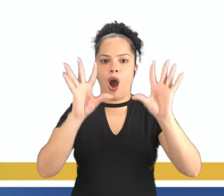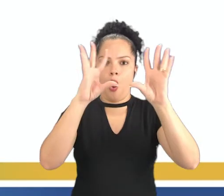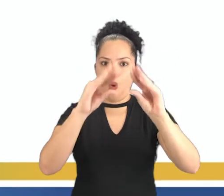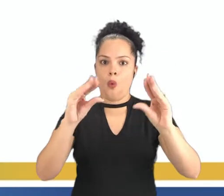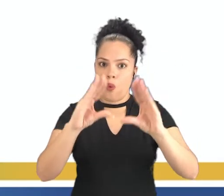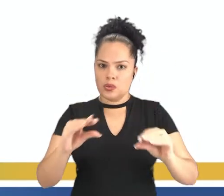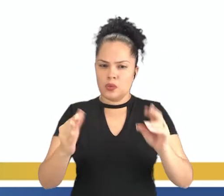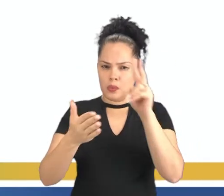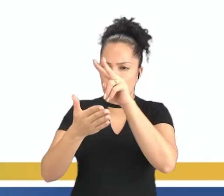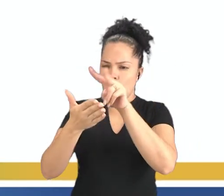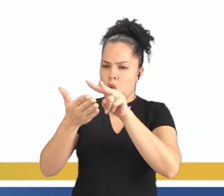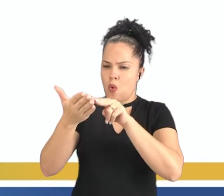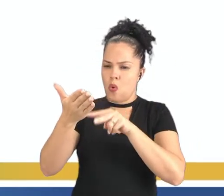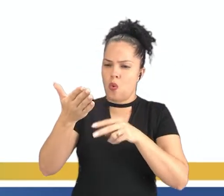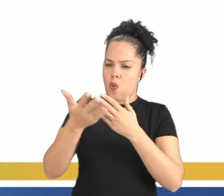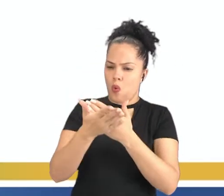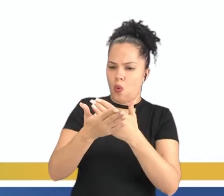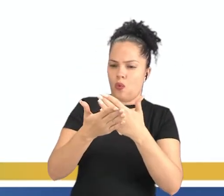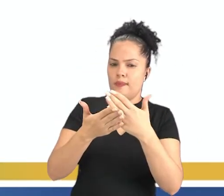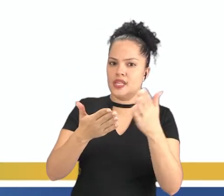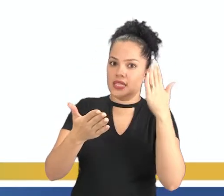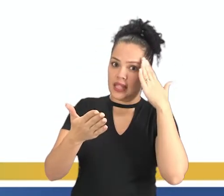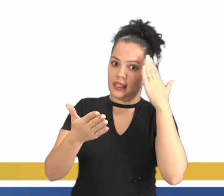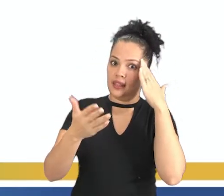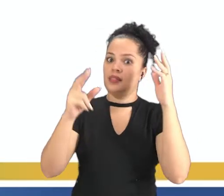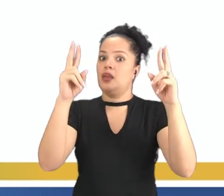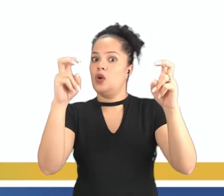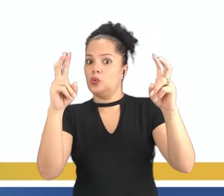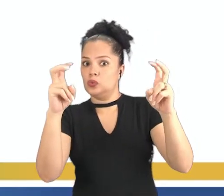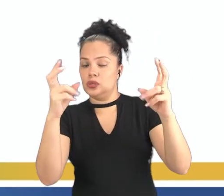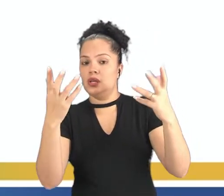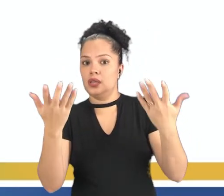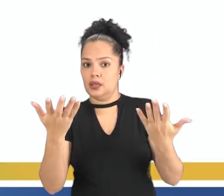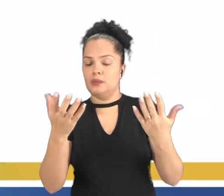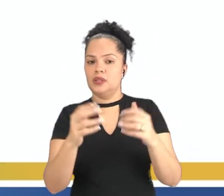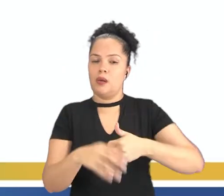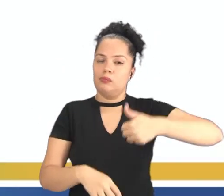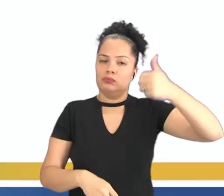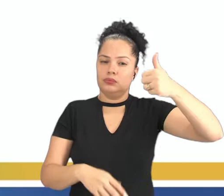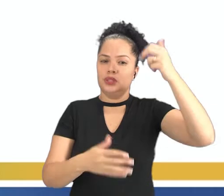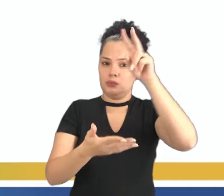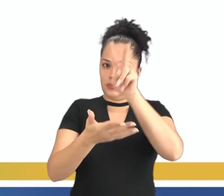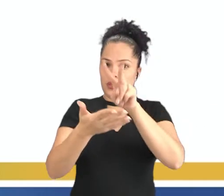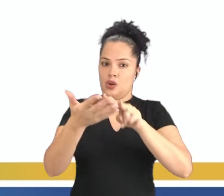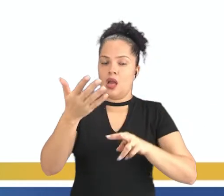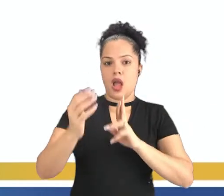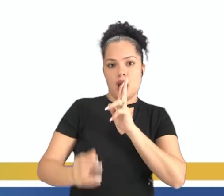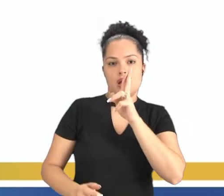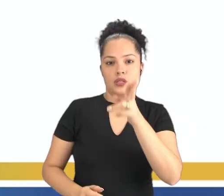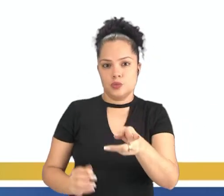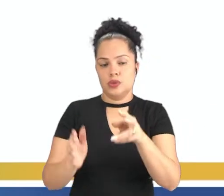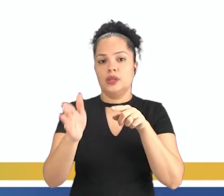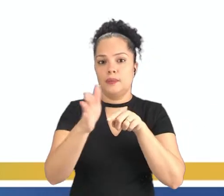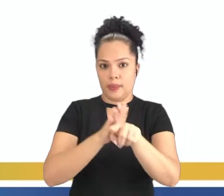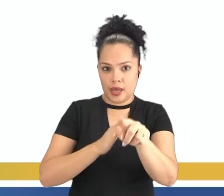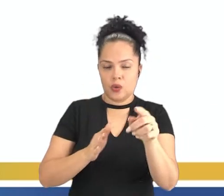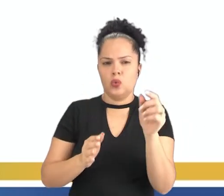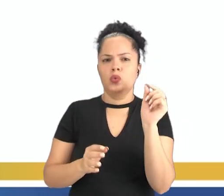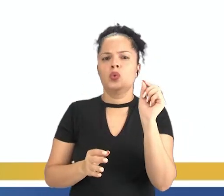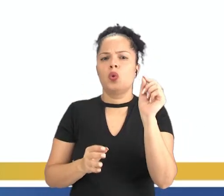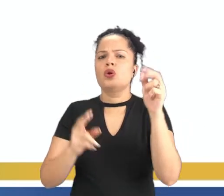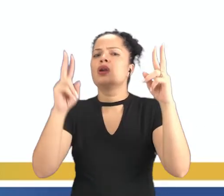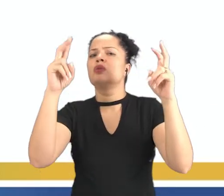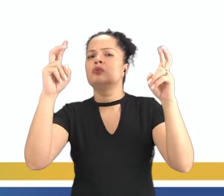leitura inicial para saber qual o assunto em questão. Nessa primeira leitura, você deve responder à pergunta: do que